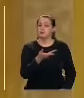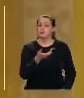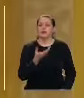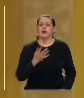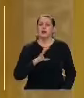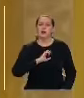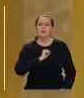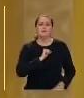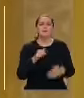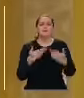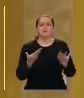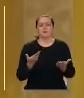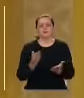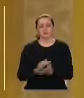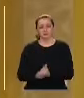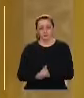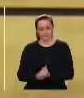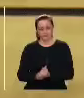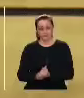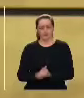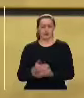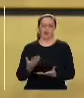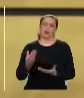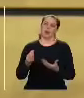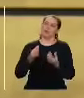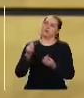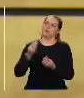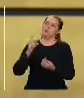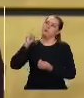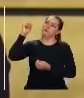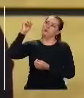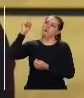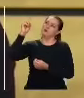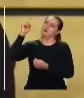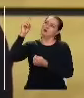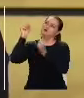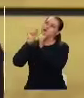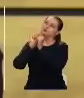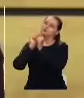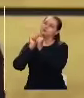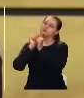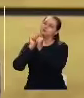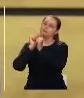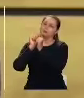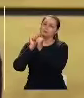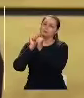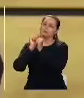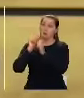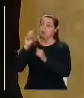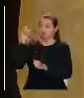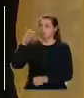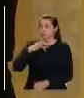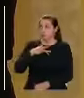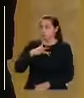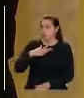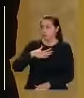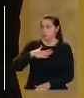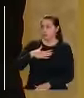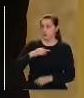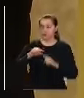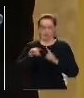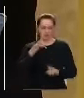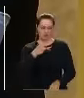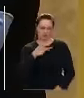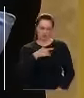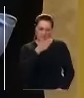Como que eu quero aquilo, primeiro Deus, eu e Deus, e depois o meu próximo? Quero que Deus tenha misericórdia de mim, mas dele não. Não